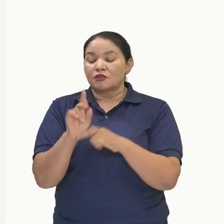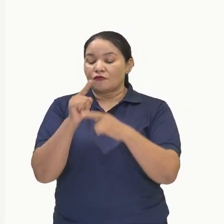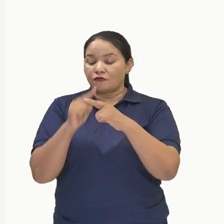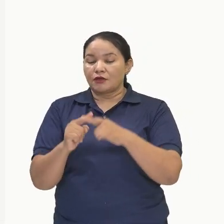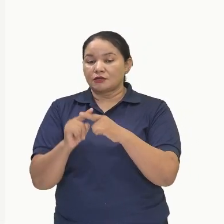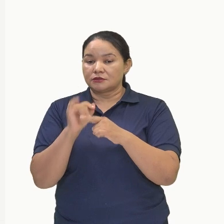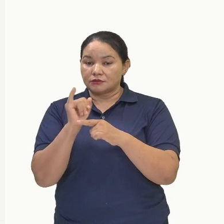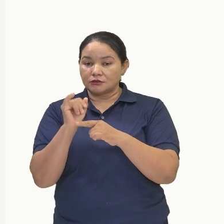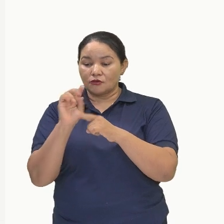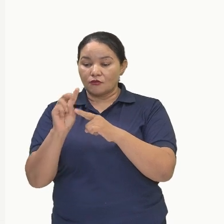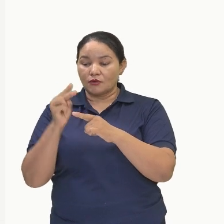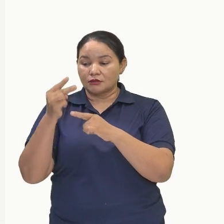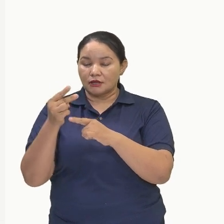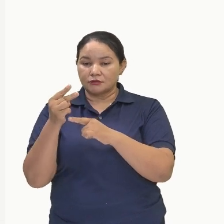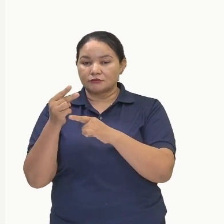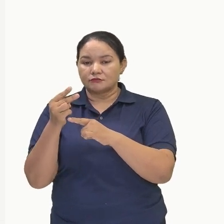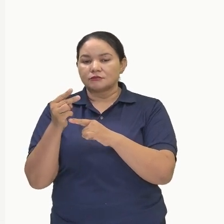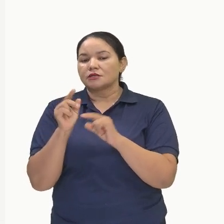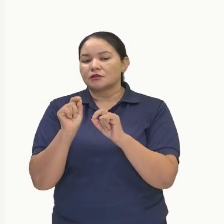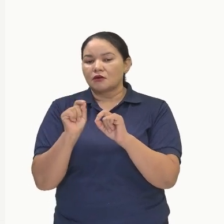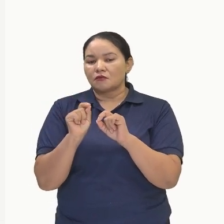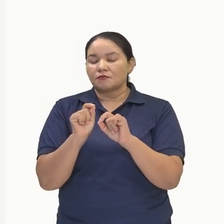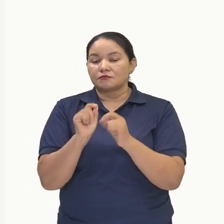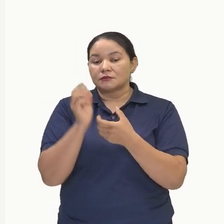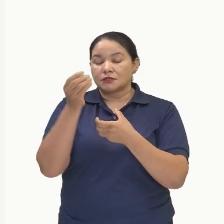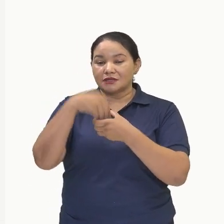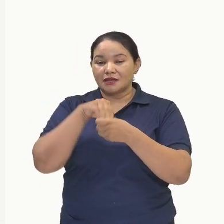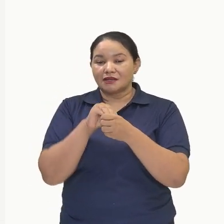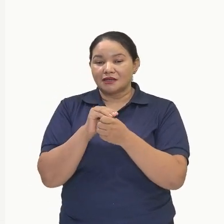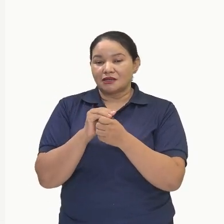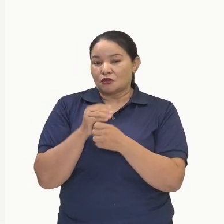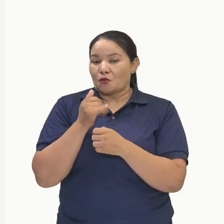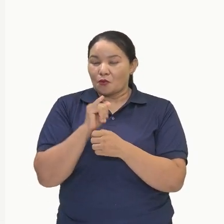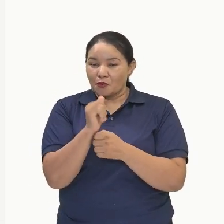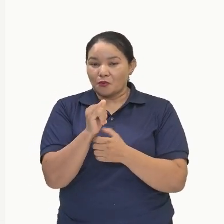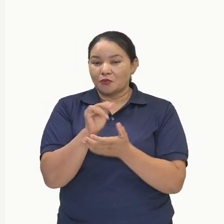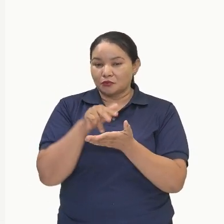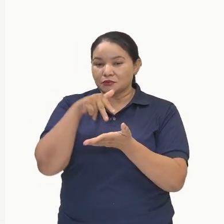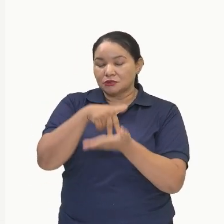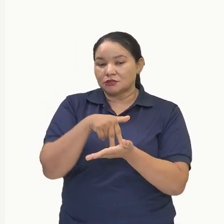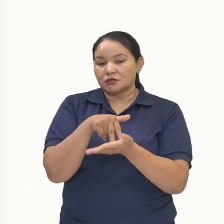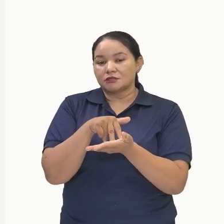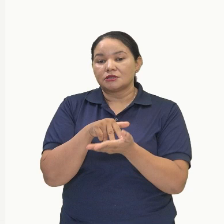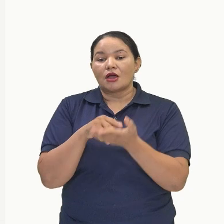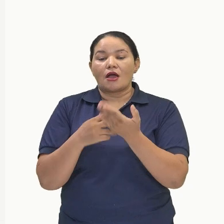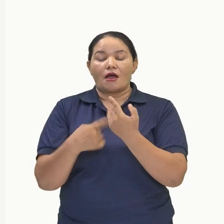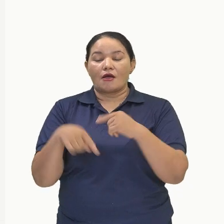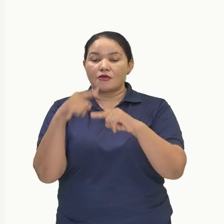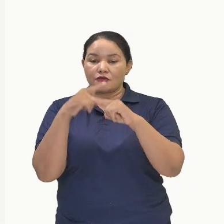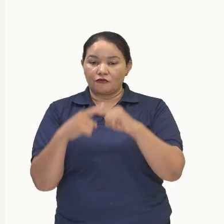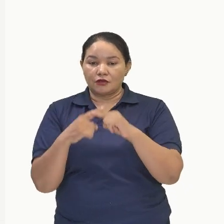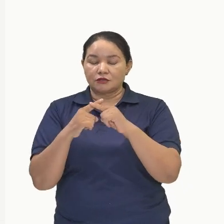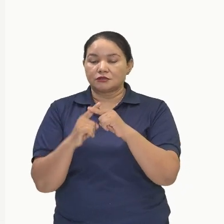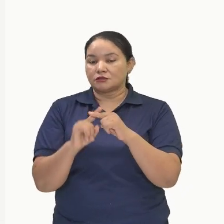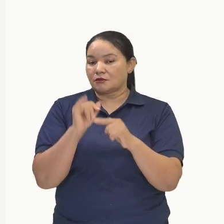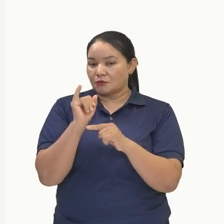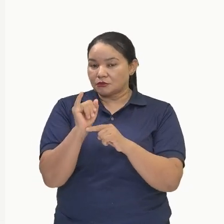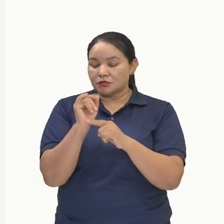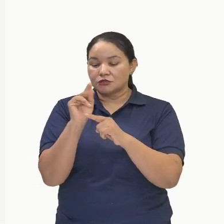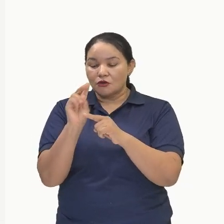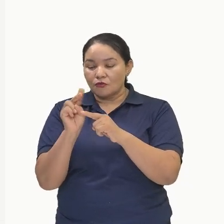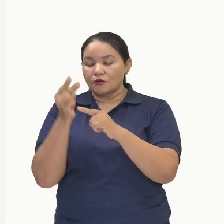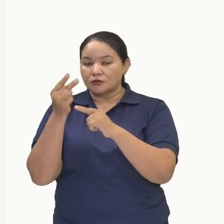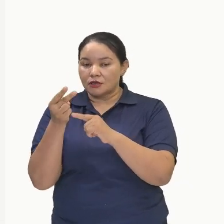é a resistência interna do receptor vezes a corrente ao quadrado que atravessa esse receptor. Então, a